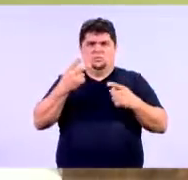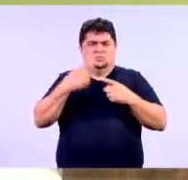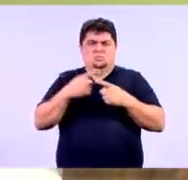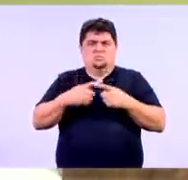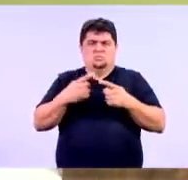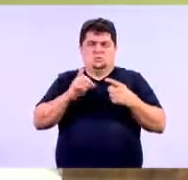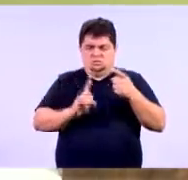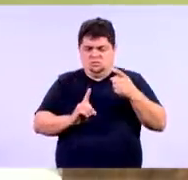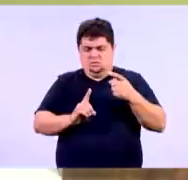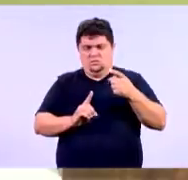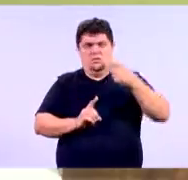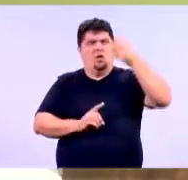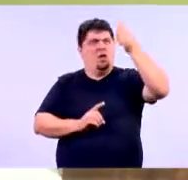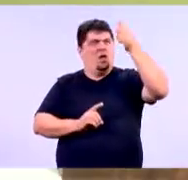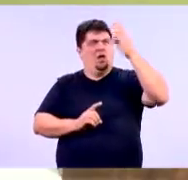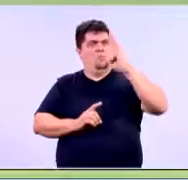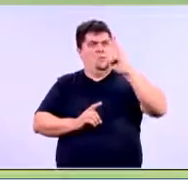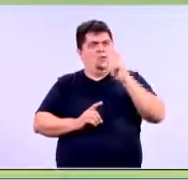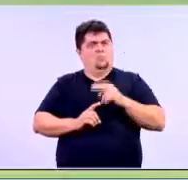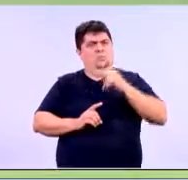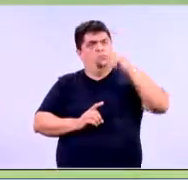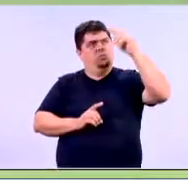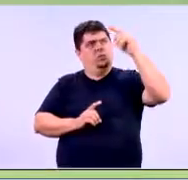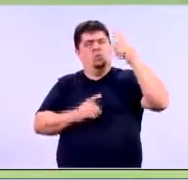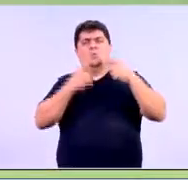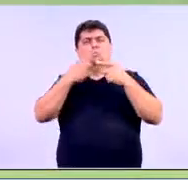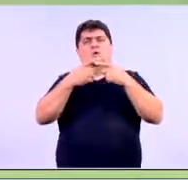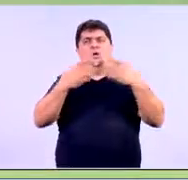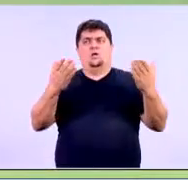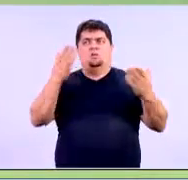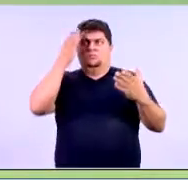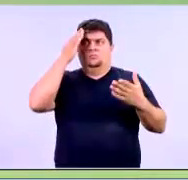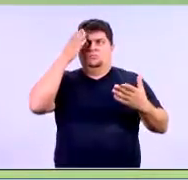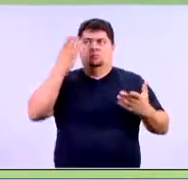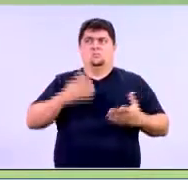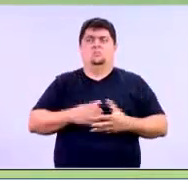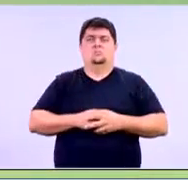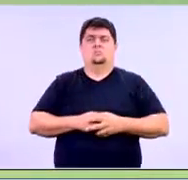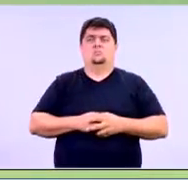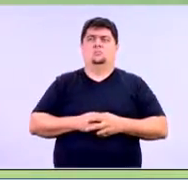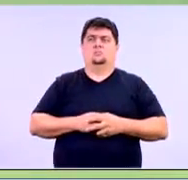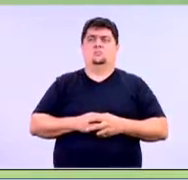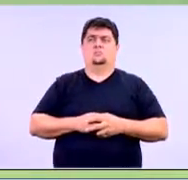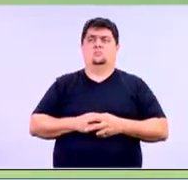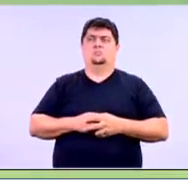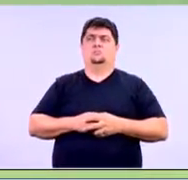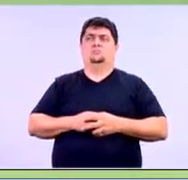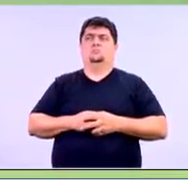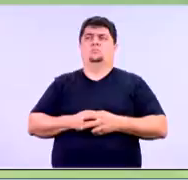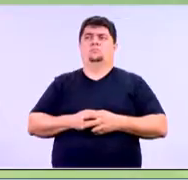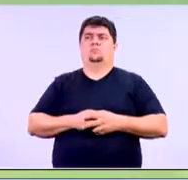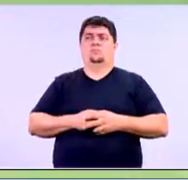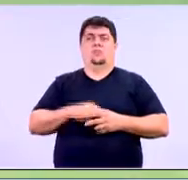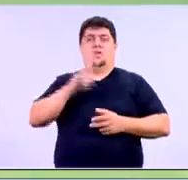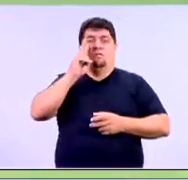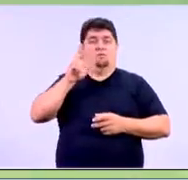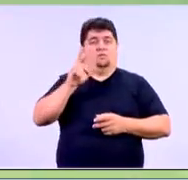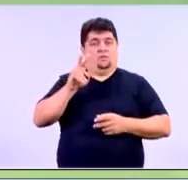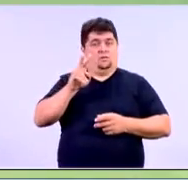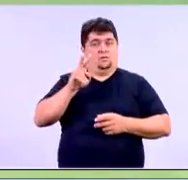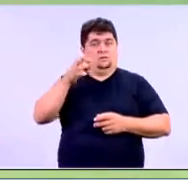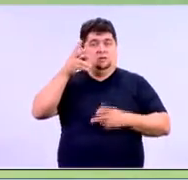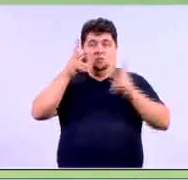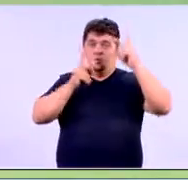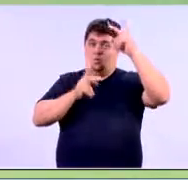é a certa se são mencionadas as mesmas da letra A e B? Não, vejam aí que não são